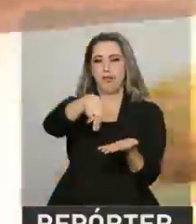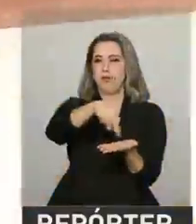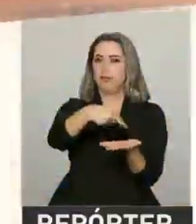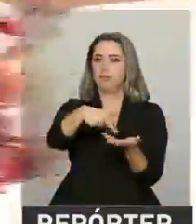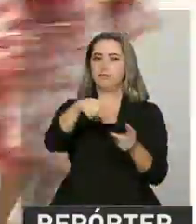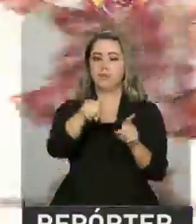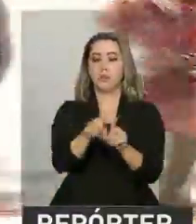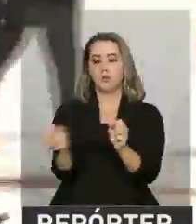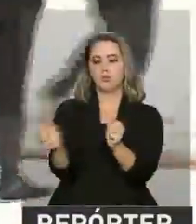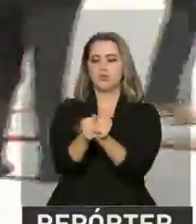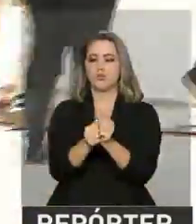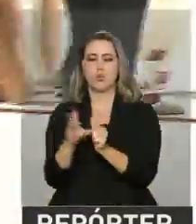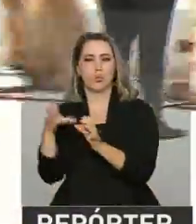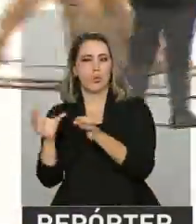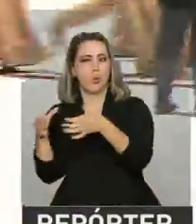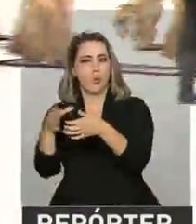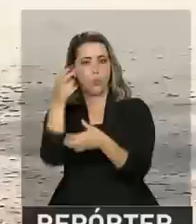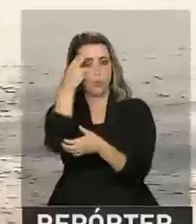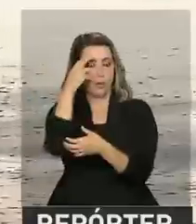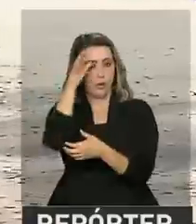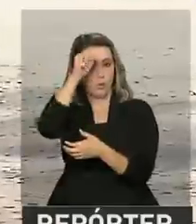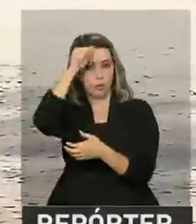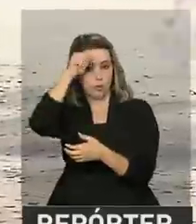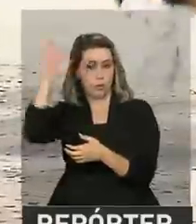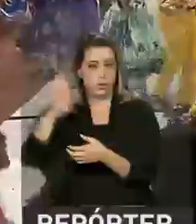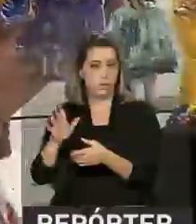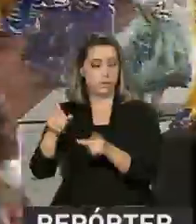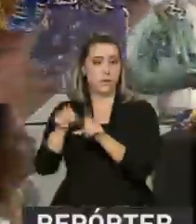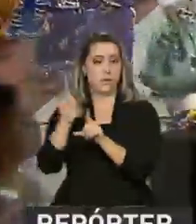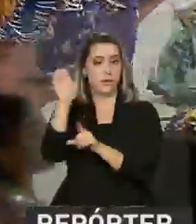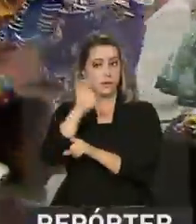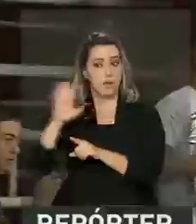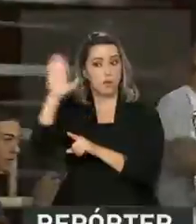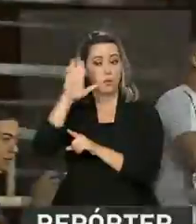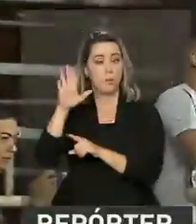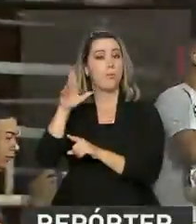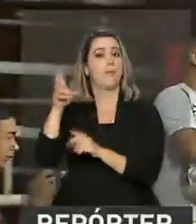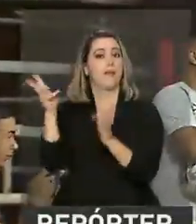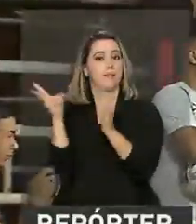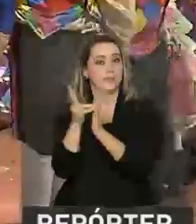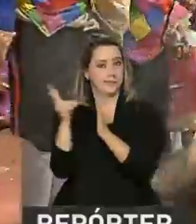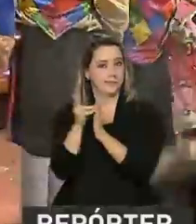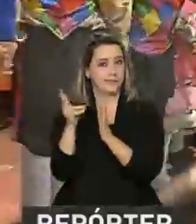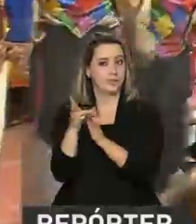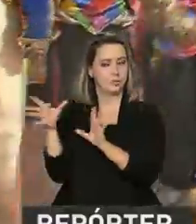uma junção de partes da cultura africana, europeia e indígena.